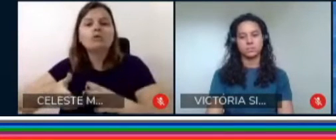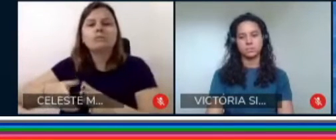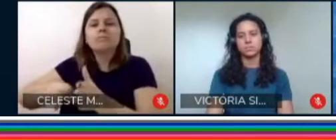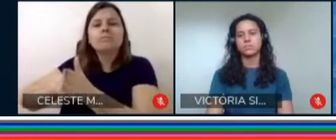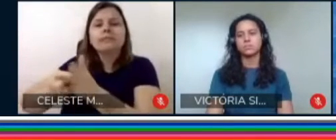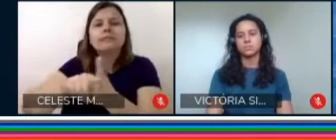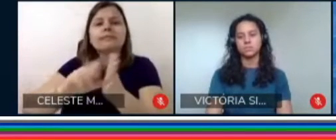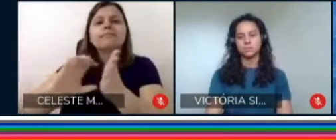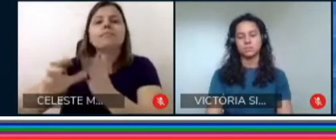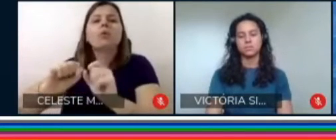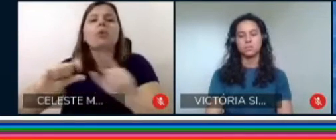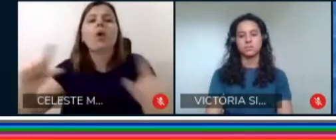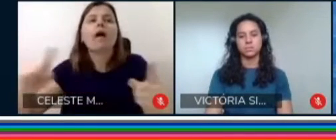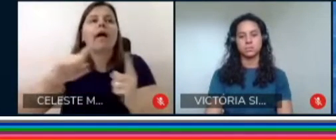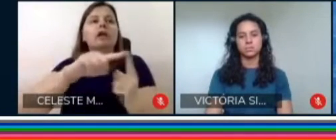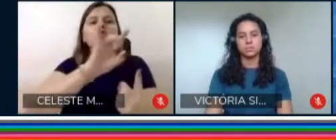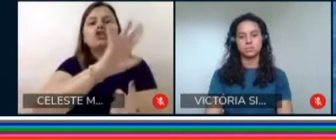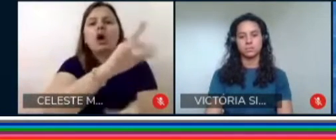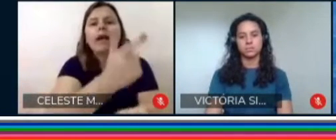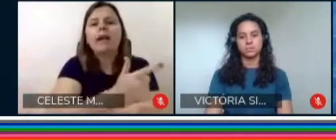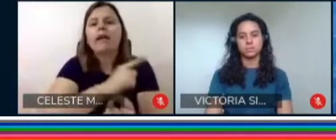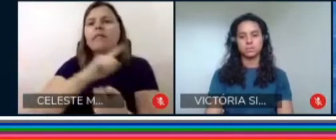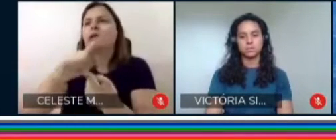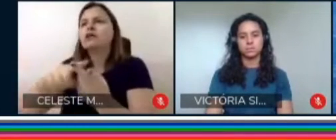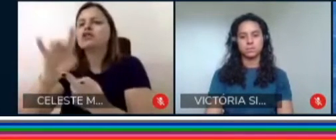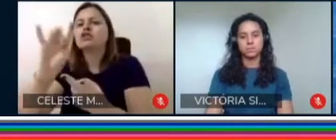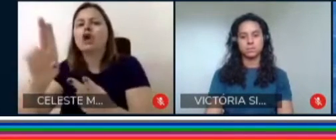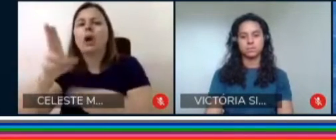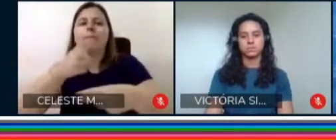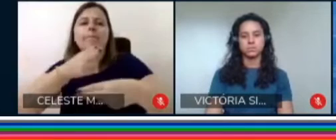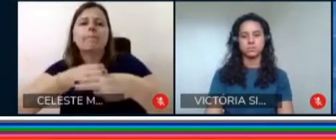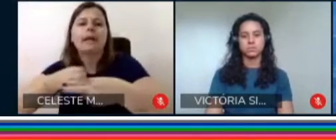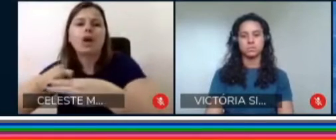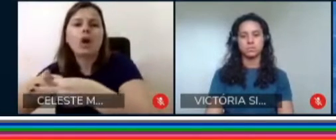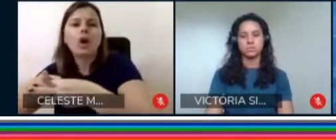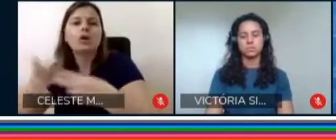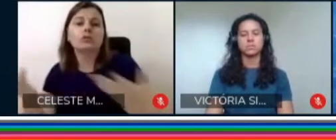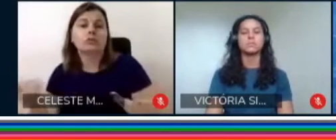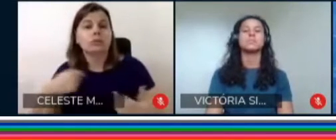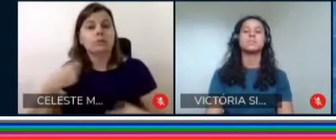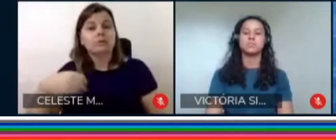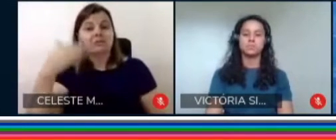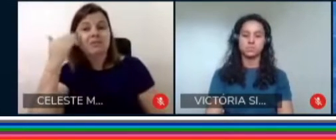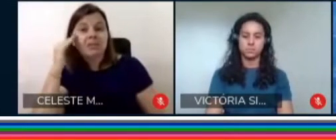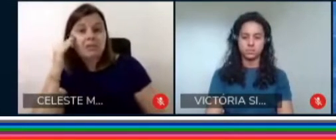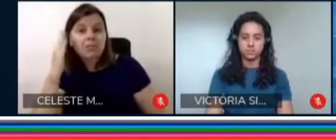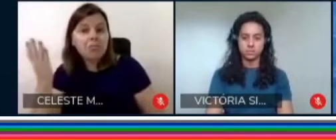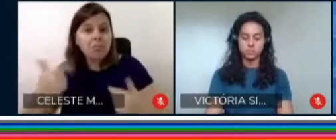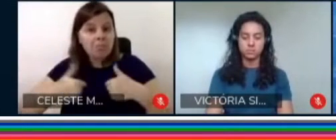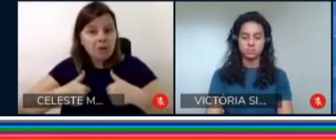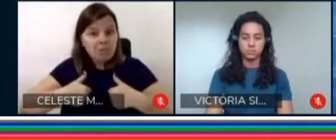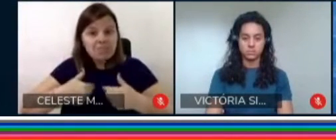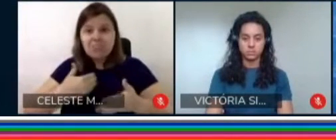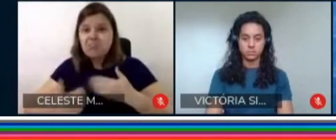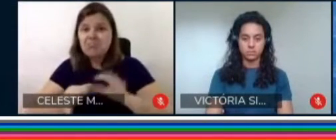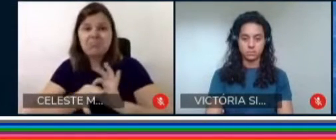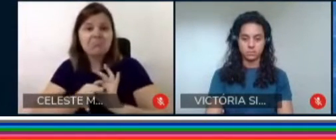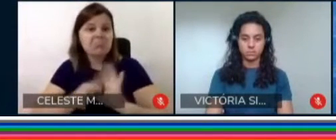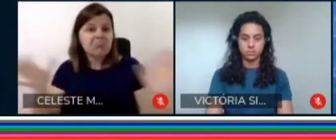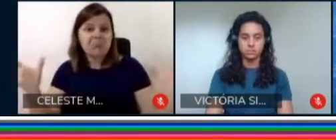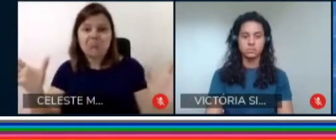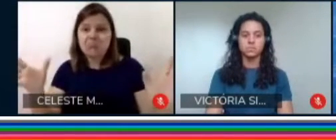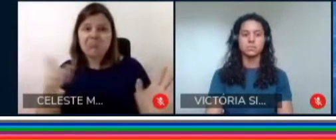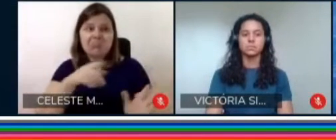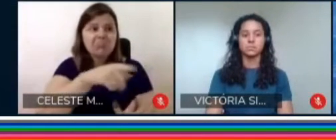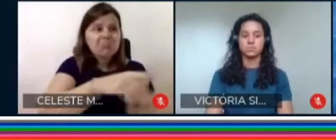existem bases de dados que são só de periódicos. Então, eu tenho que entender se para mim tanto faz, né, eu posso pesquisar em quaisquer